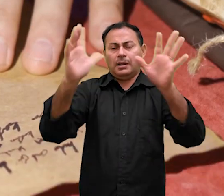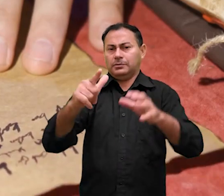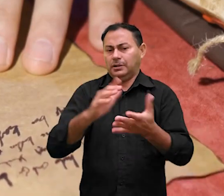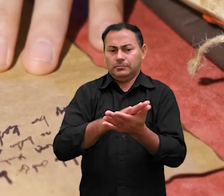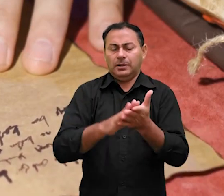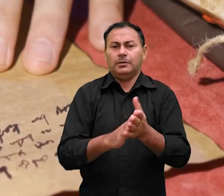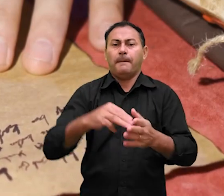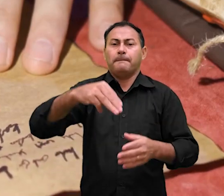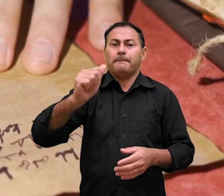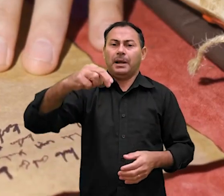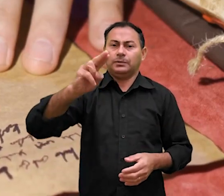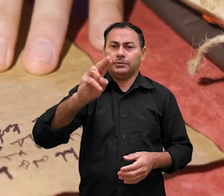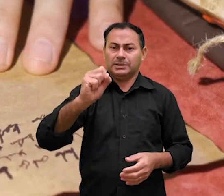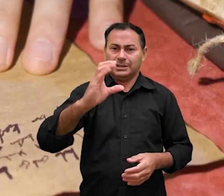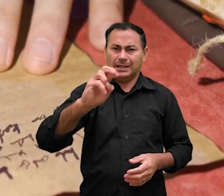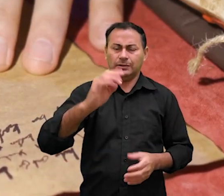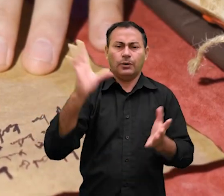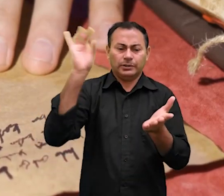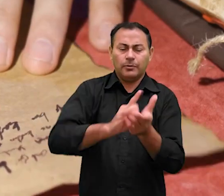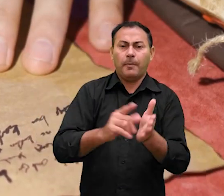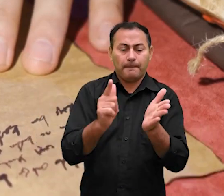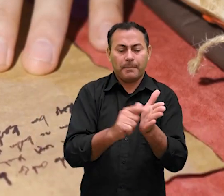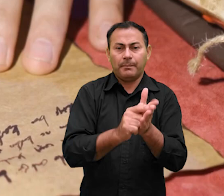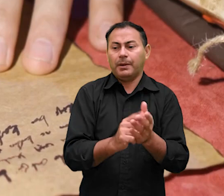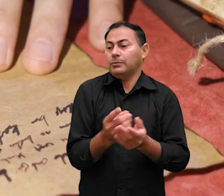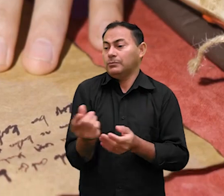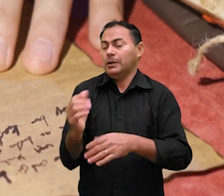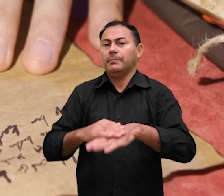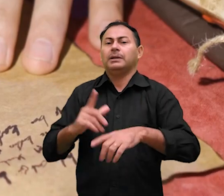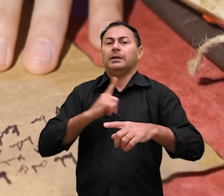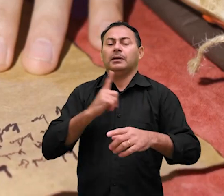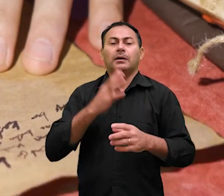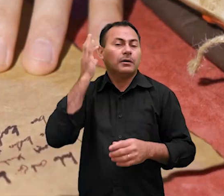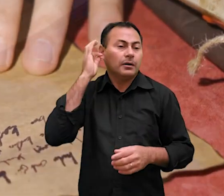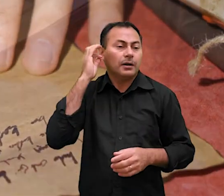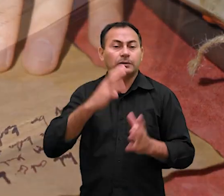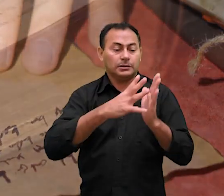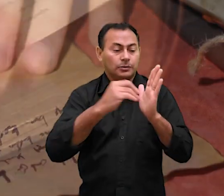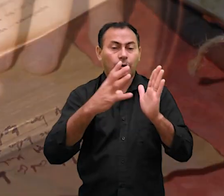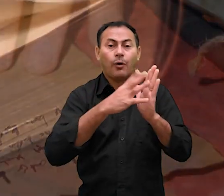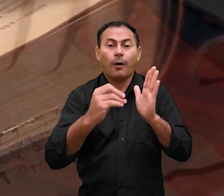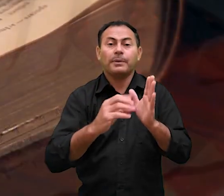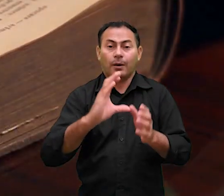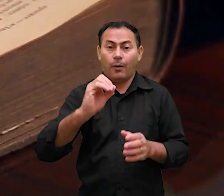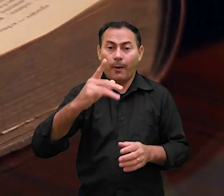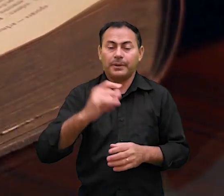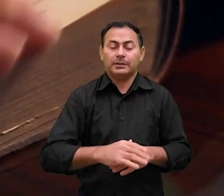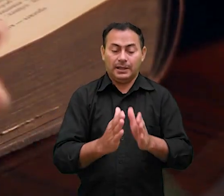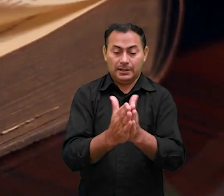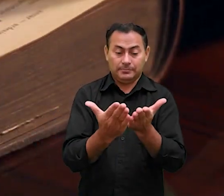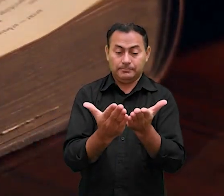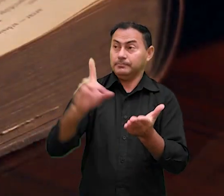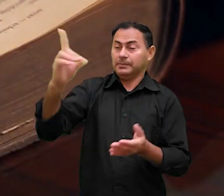Obviamente não temos nenhum dos manuscritos originais, já que o papel não dura tanto tempo, mas temos excelentes cópias. Para termos a Bíblia